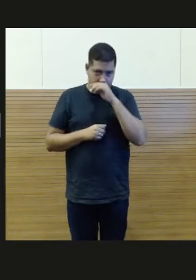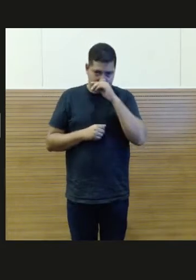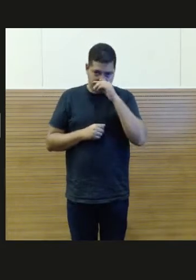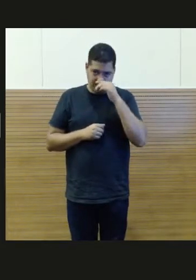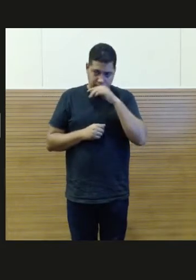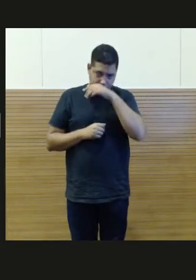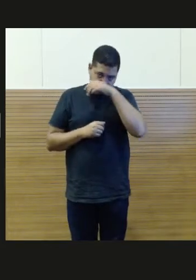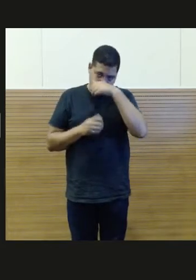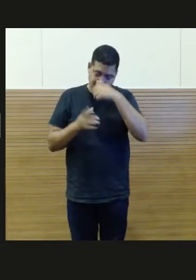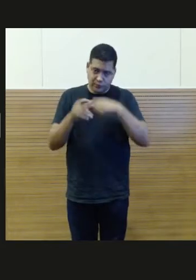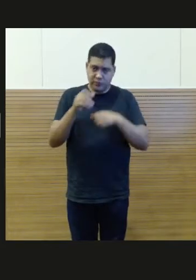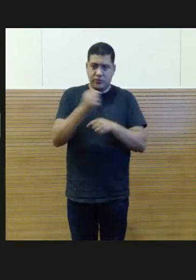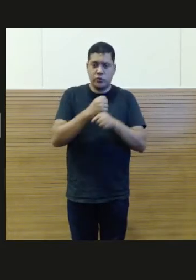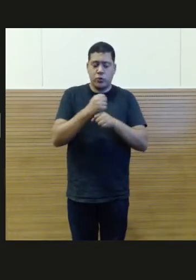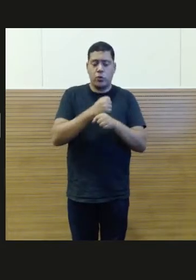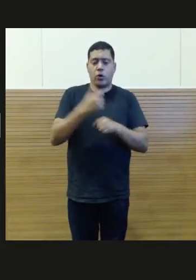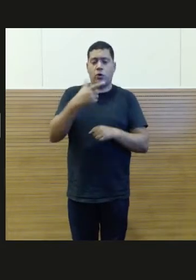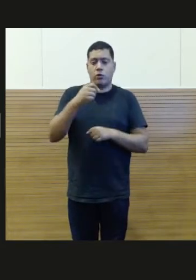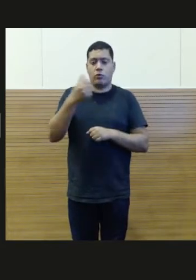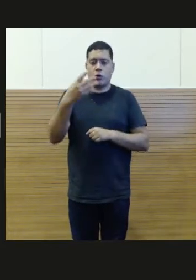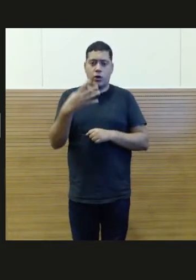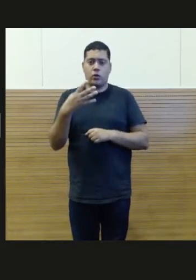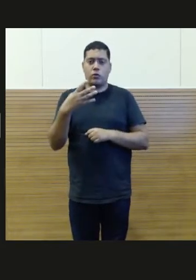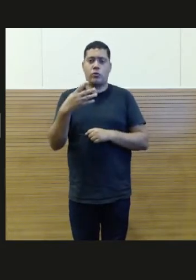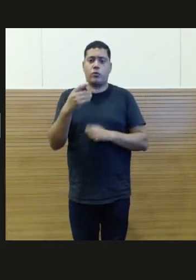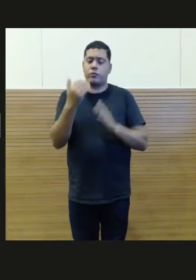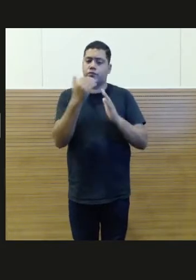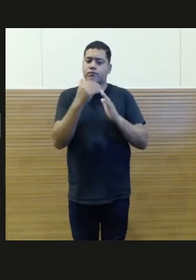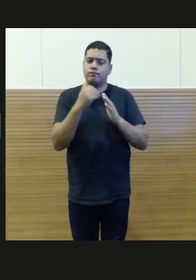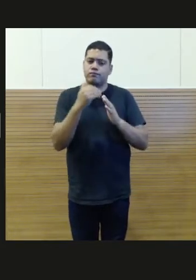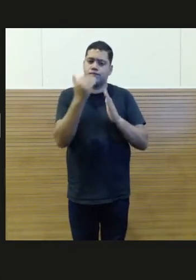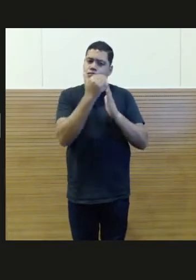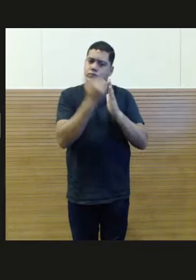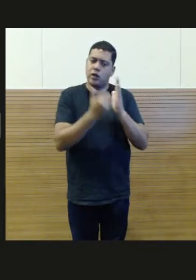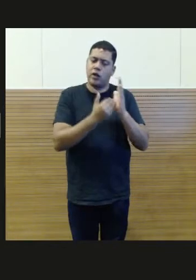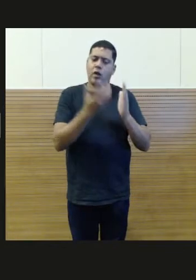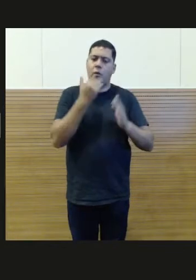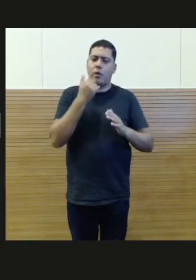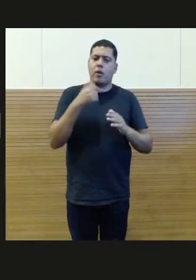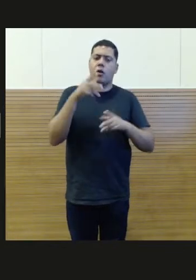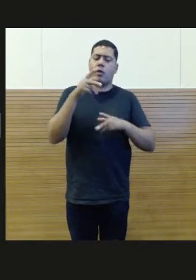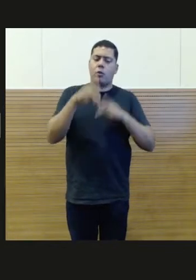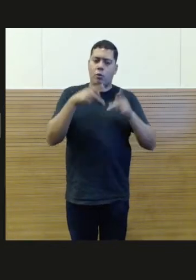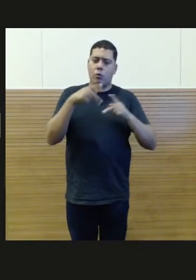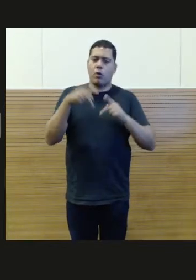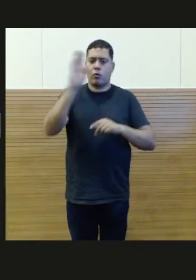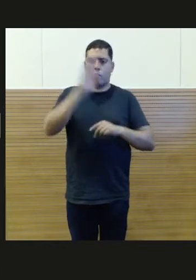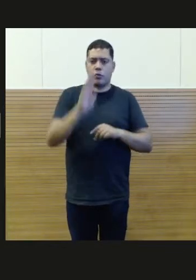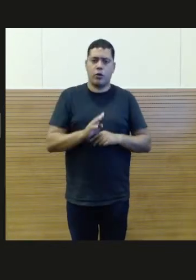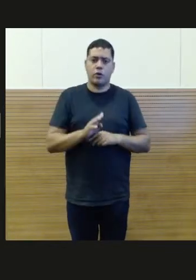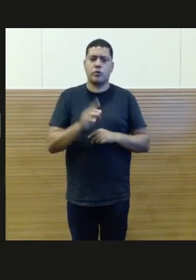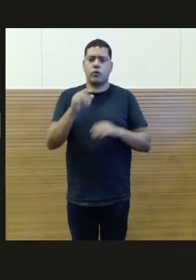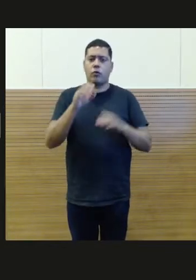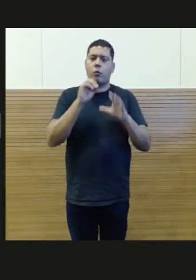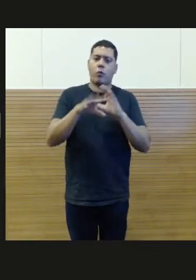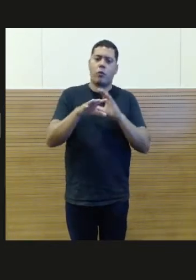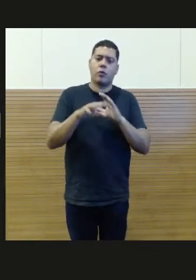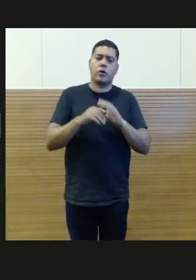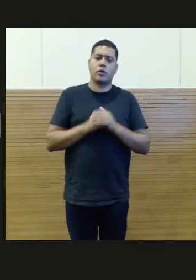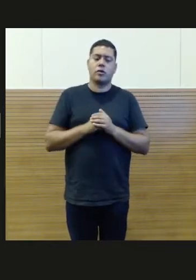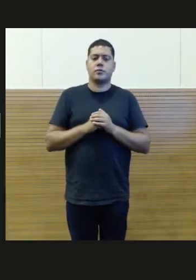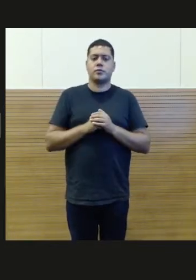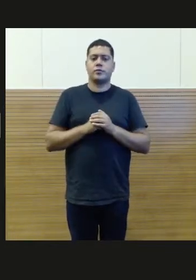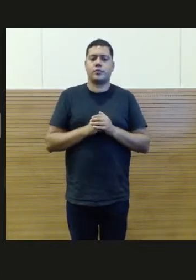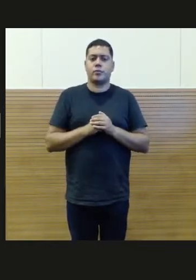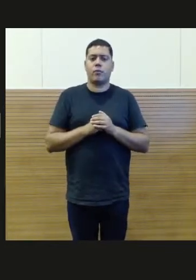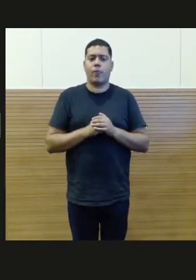Em 2014, os guias alimentares da população brasileira foram publicados num